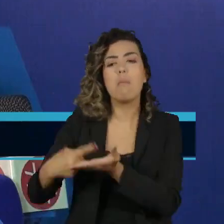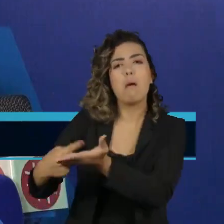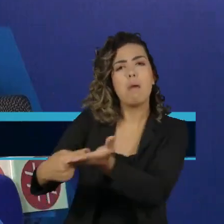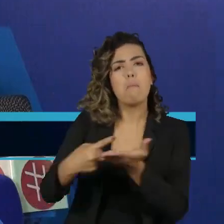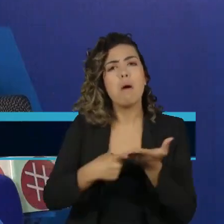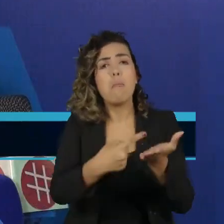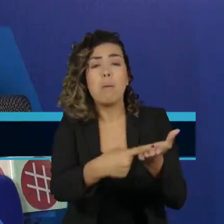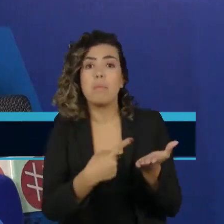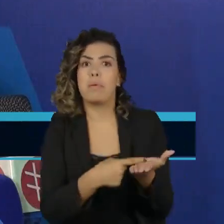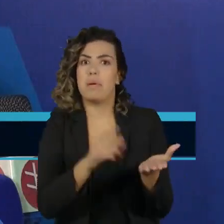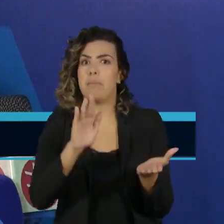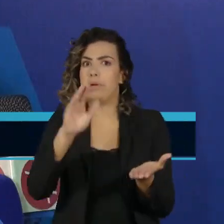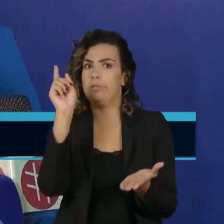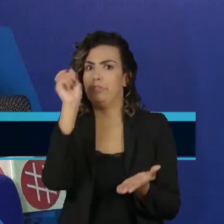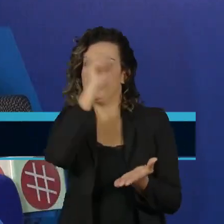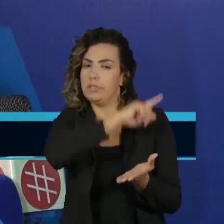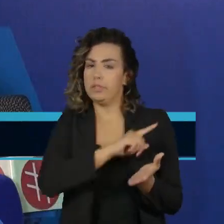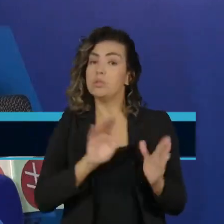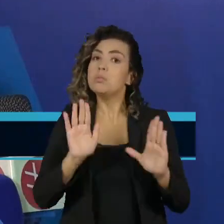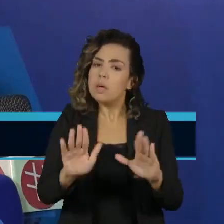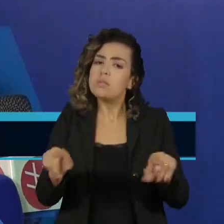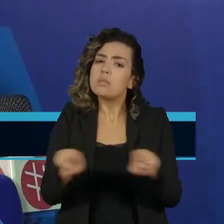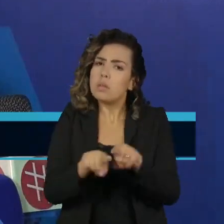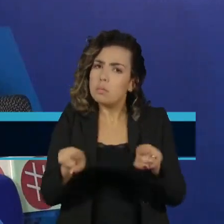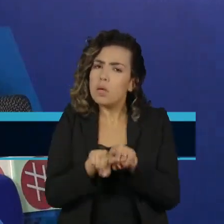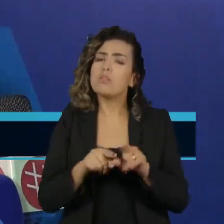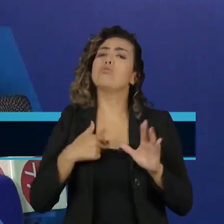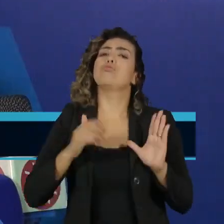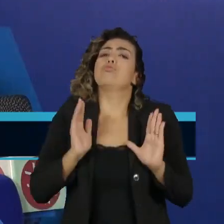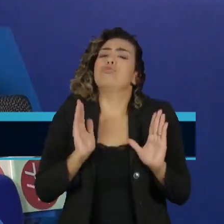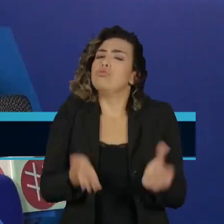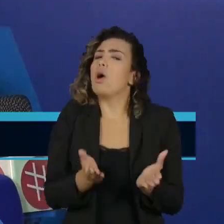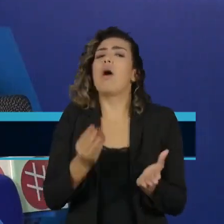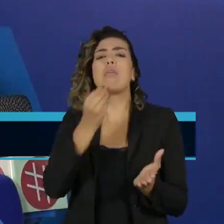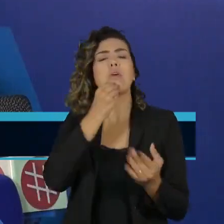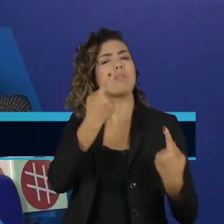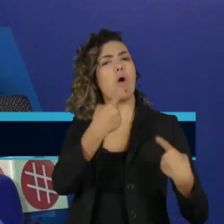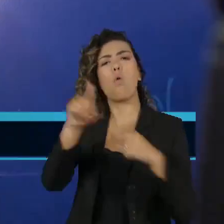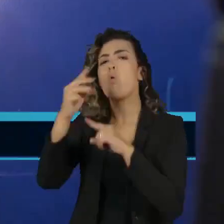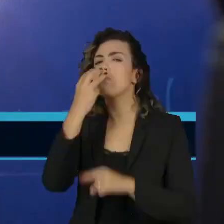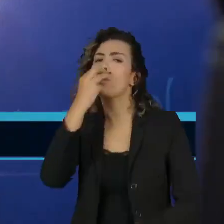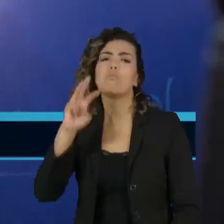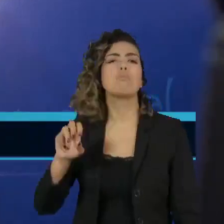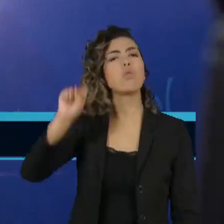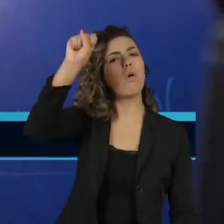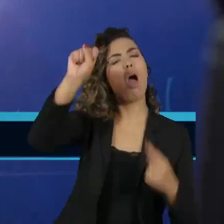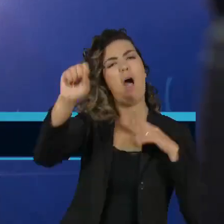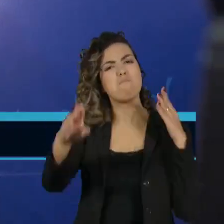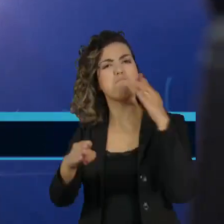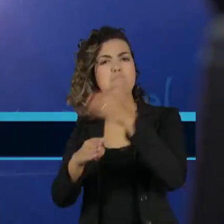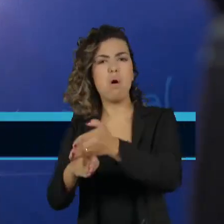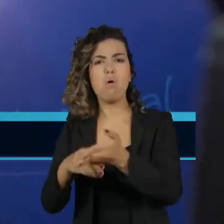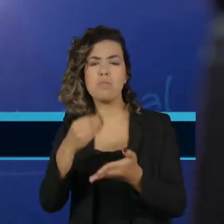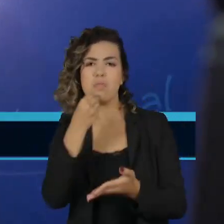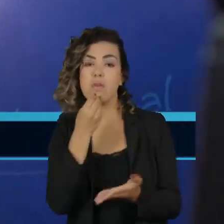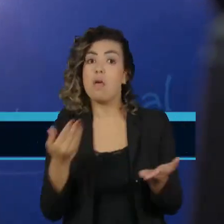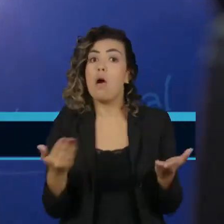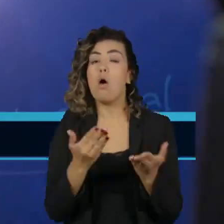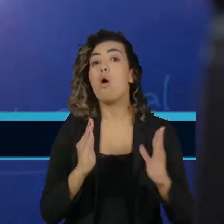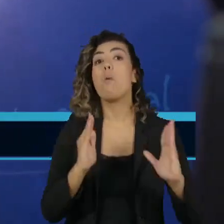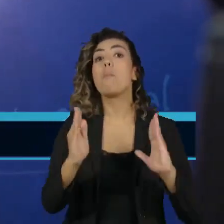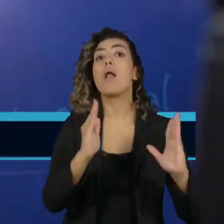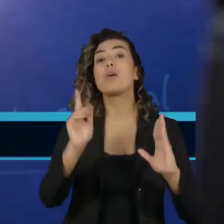comp masudo porque tem um mandato e derrotar nicols maduro nas eleições o prazo máximo para os pedidos era